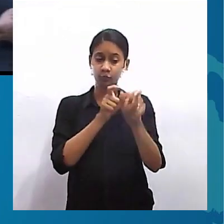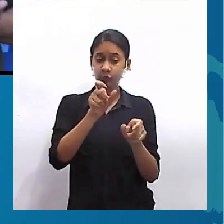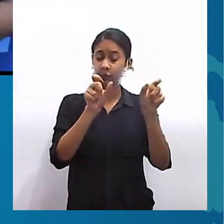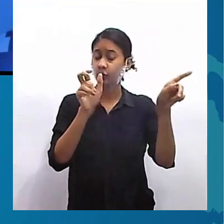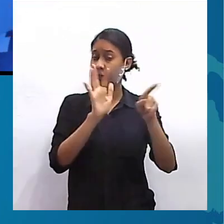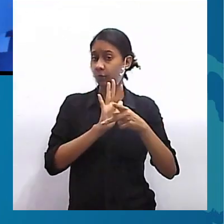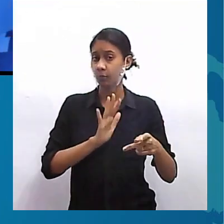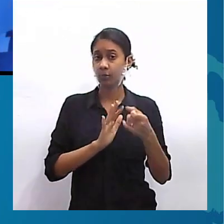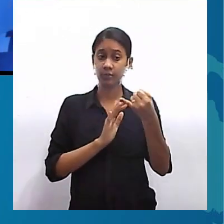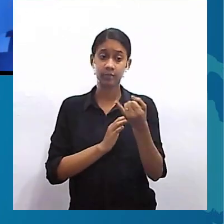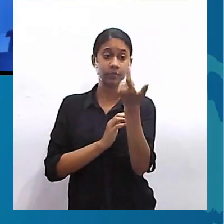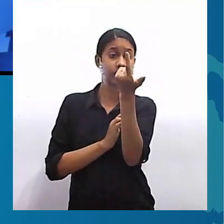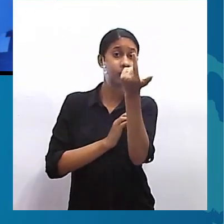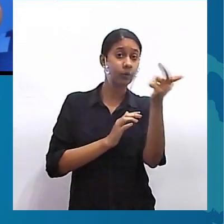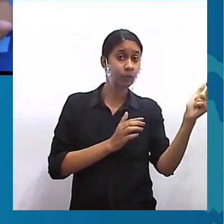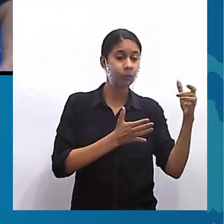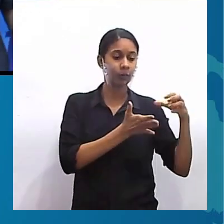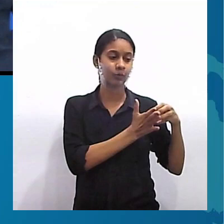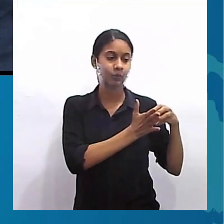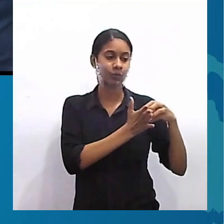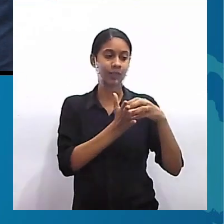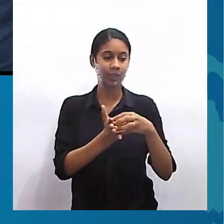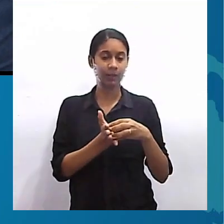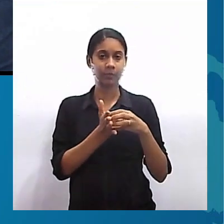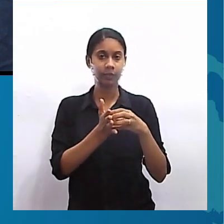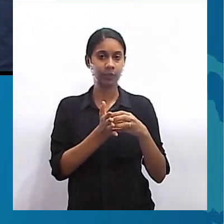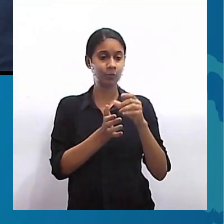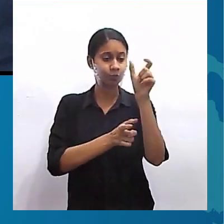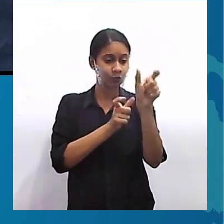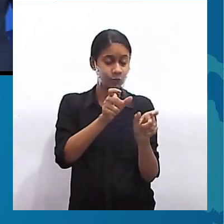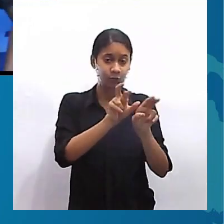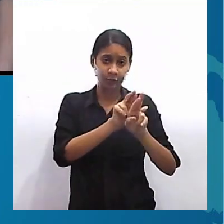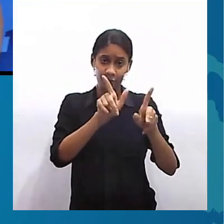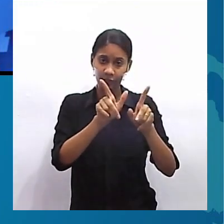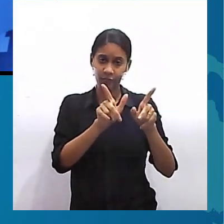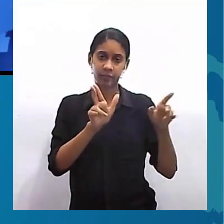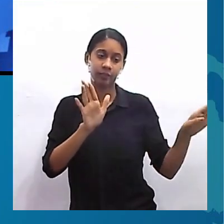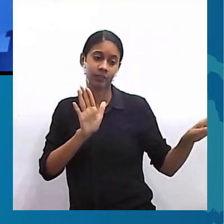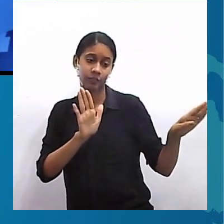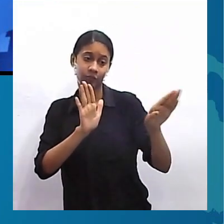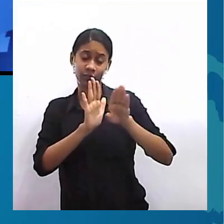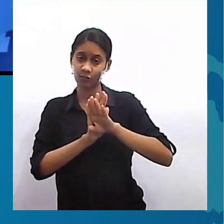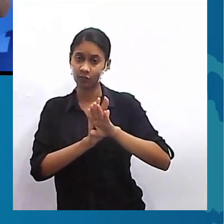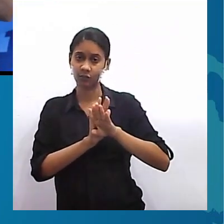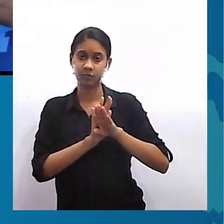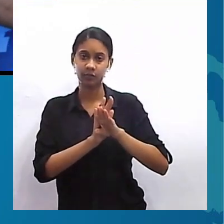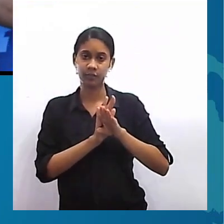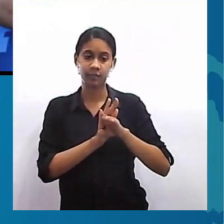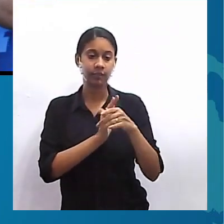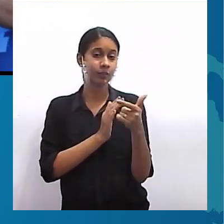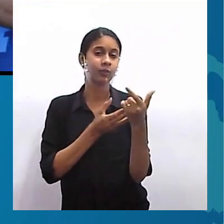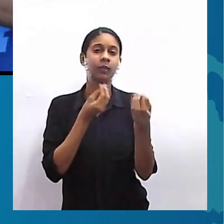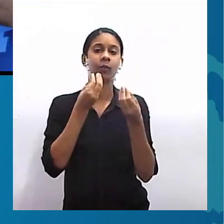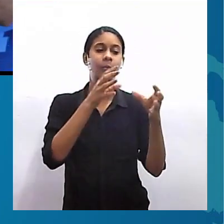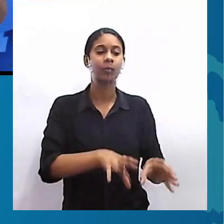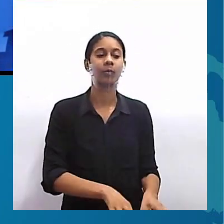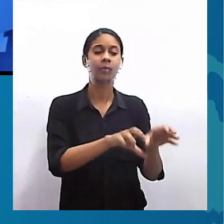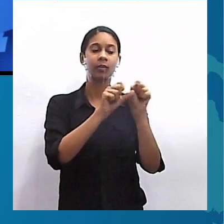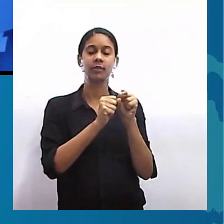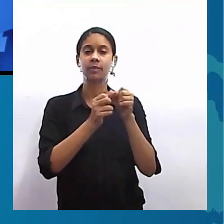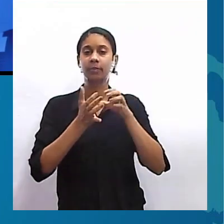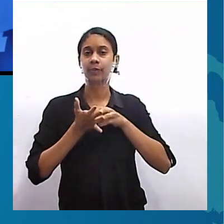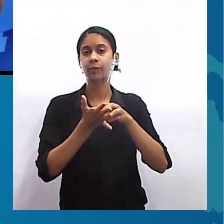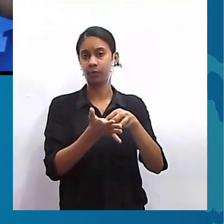receber. Entendeu? Levantamento do tipo de infraestrutura necessária. Eu preciso saber se a